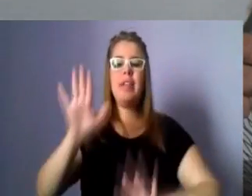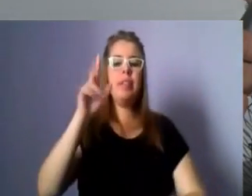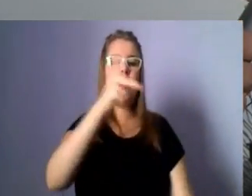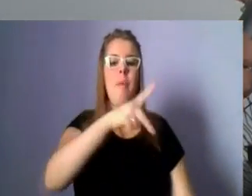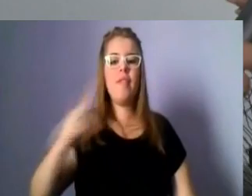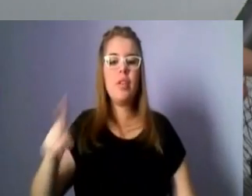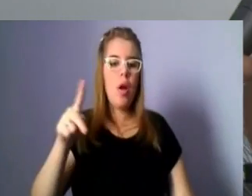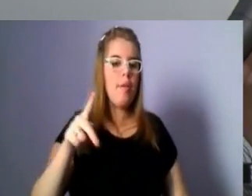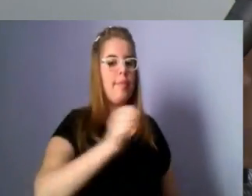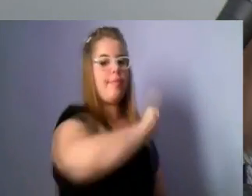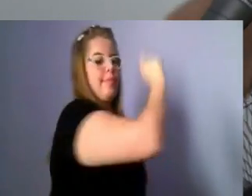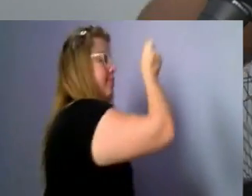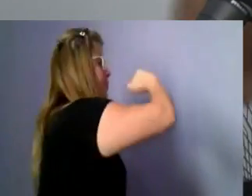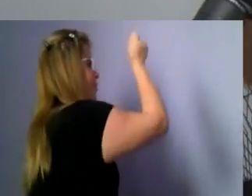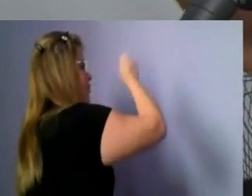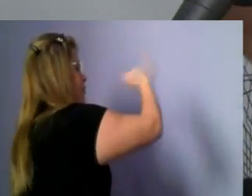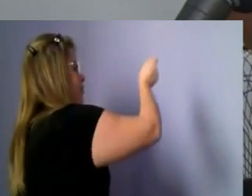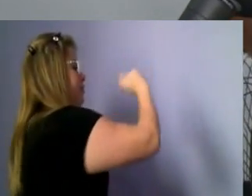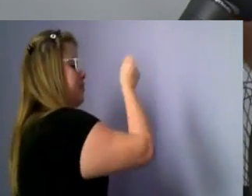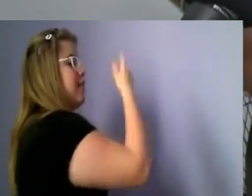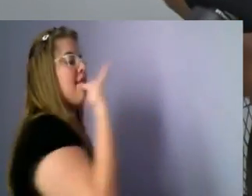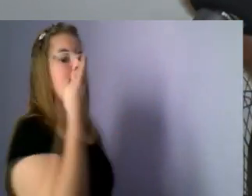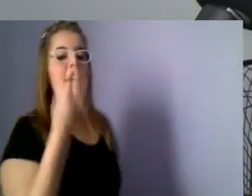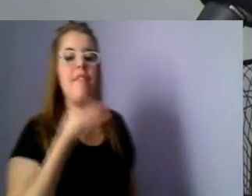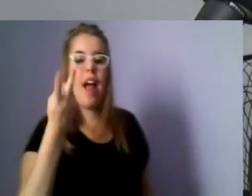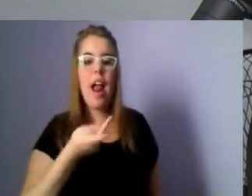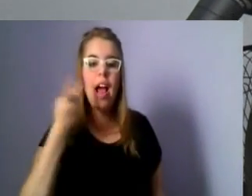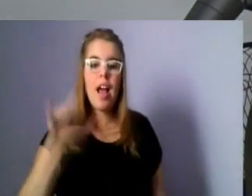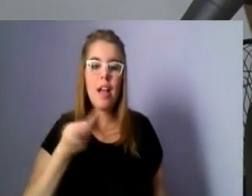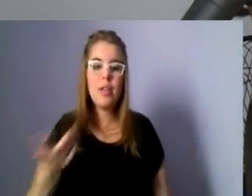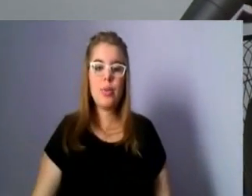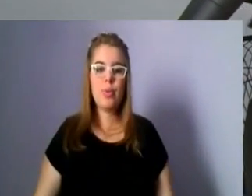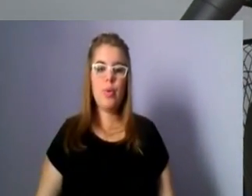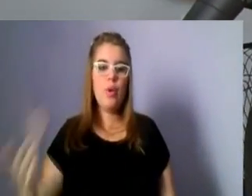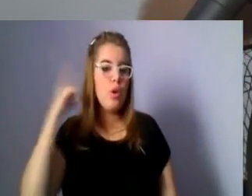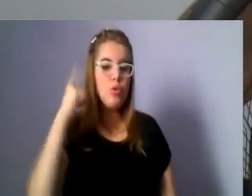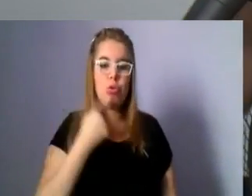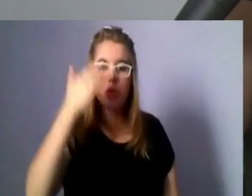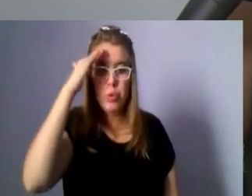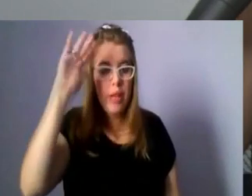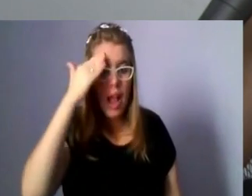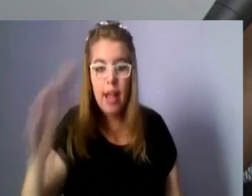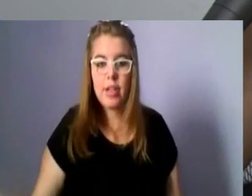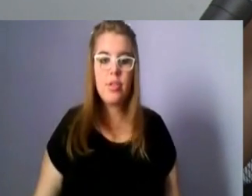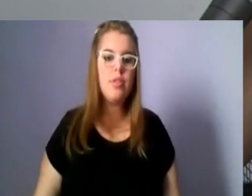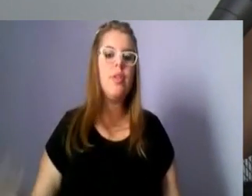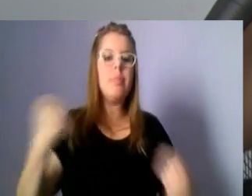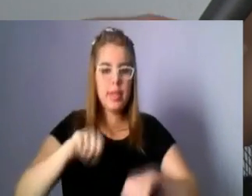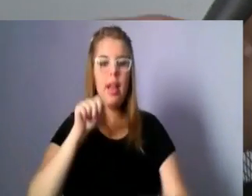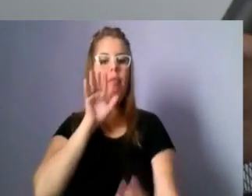professor faz isso muito. Então o professor, ele está virado para a lousa, ele está escrevendo, ele está falando. O surdo não vai conseguir